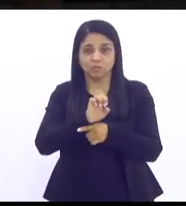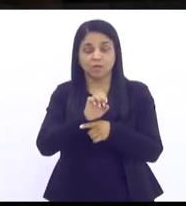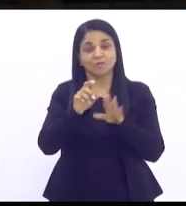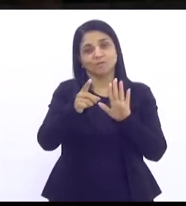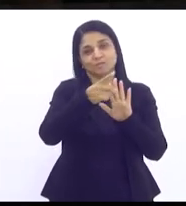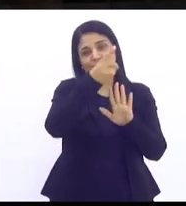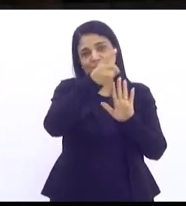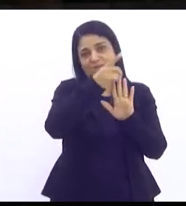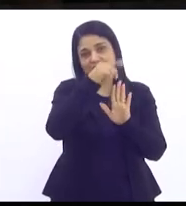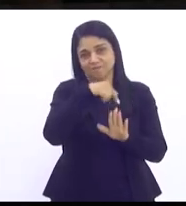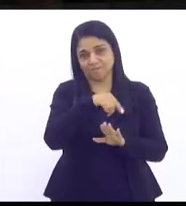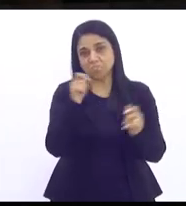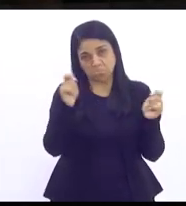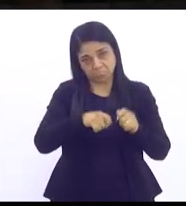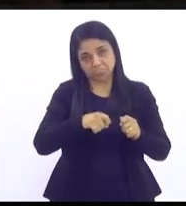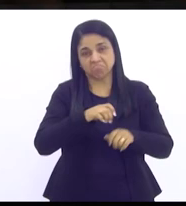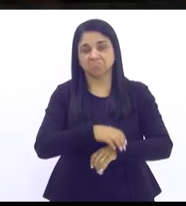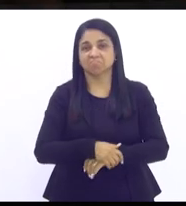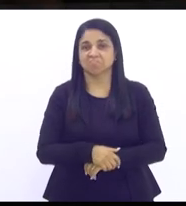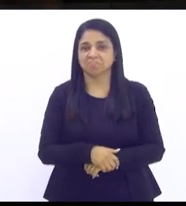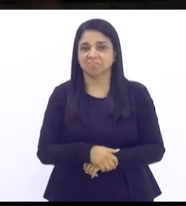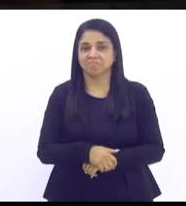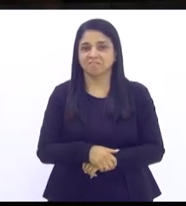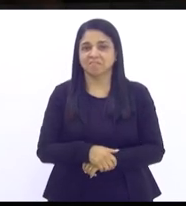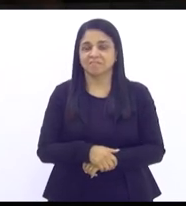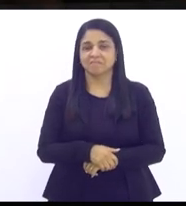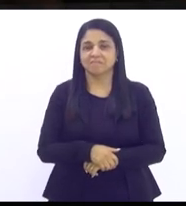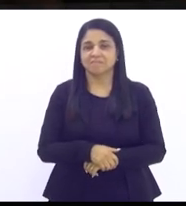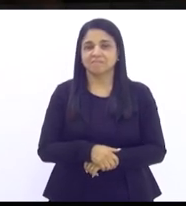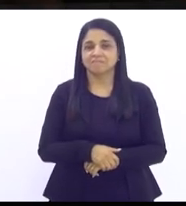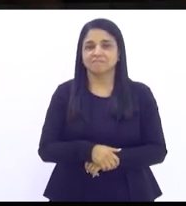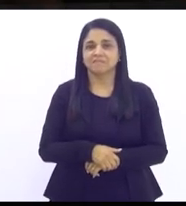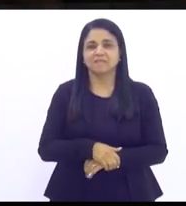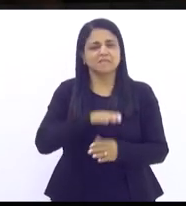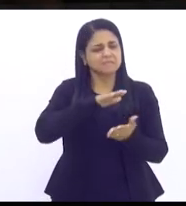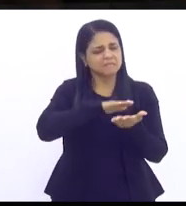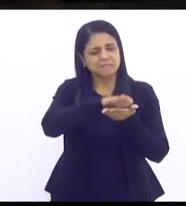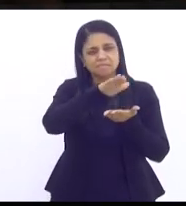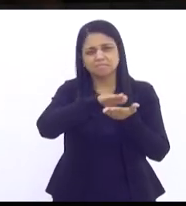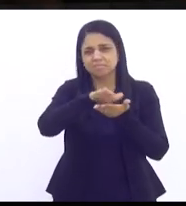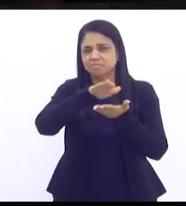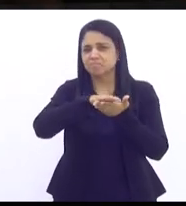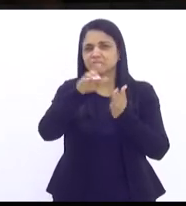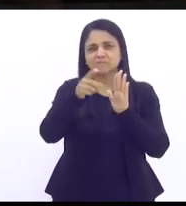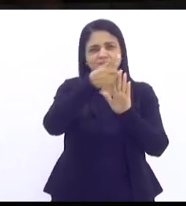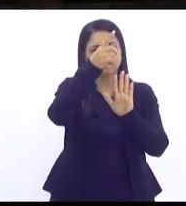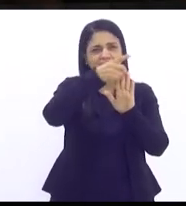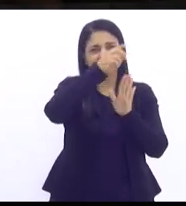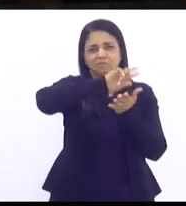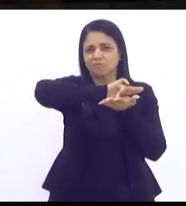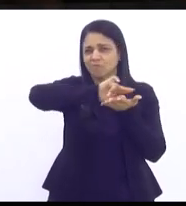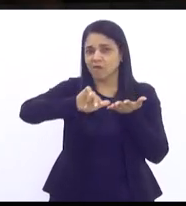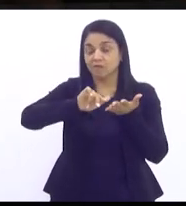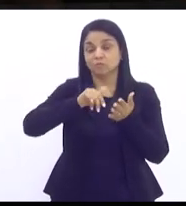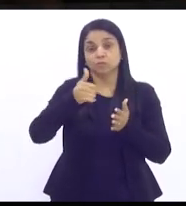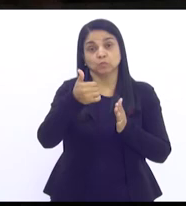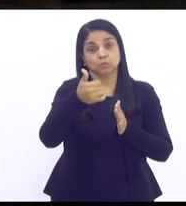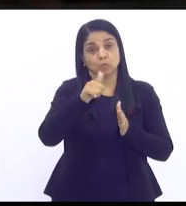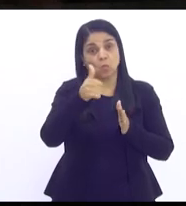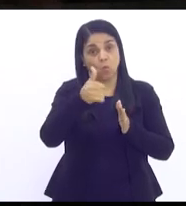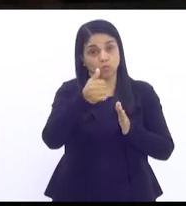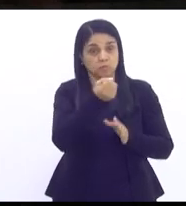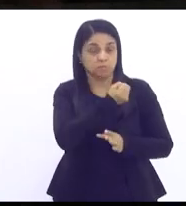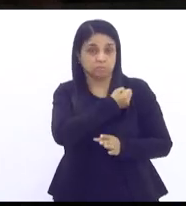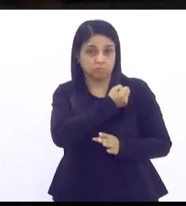decreto. E emitiu uma série de decretos. E o decreto 11... no